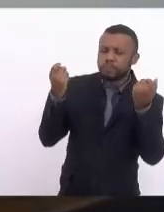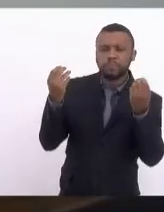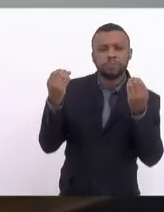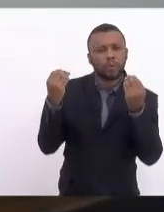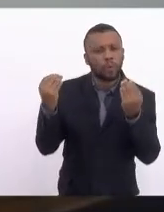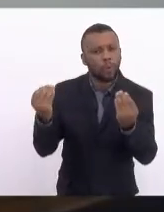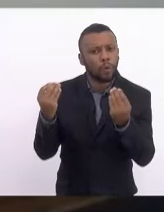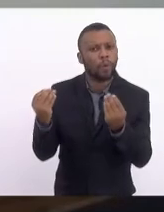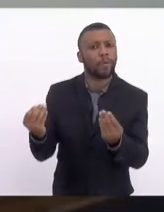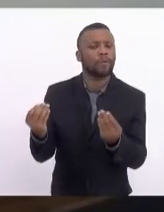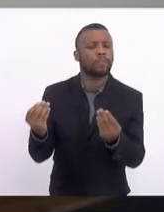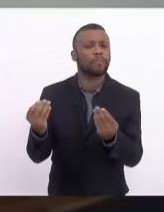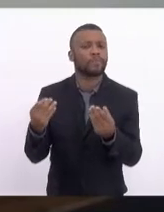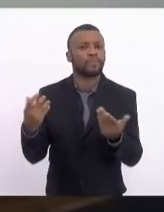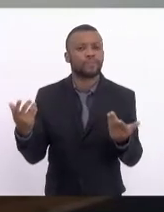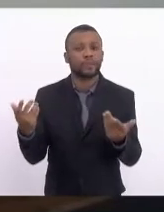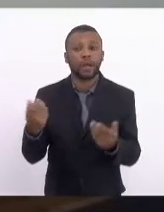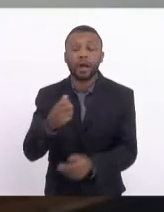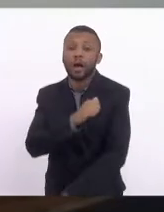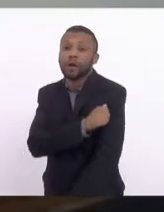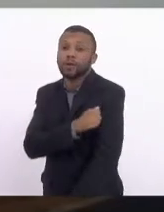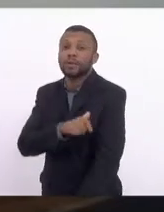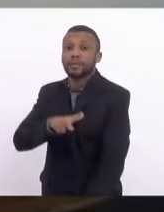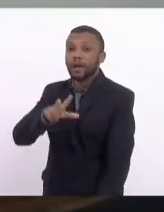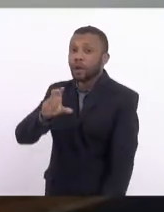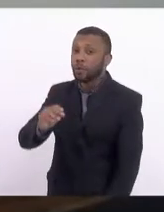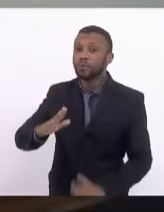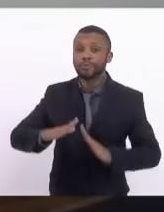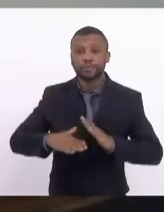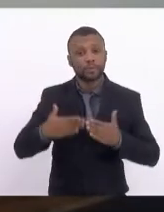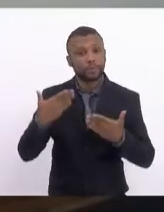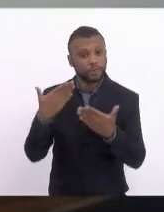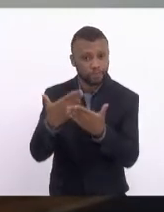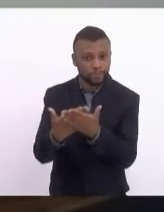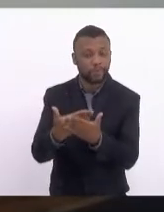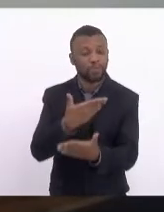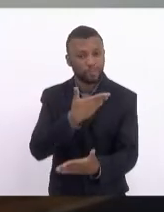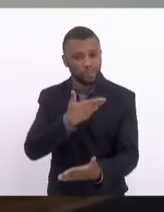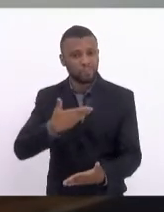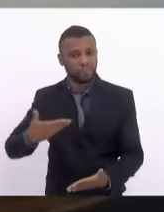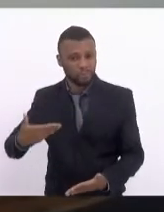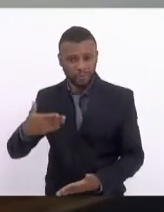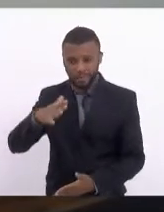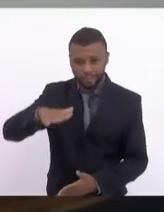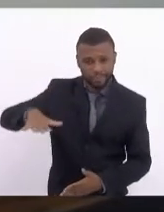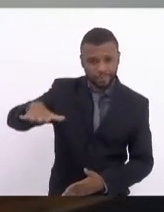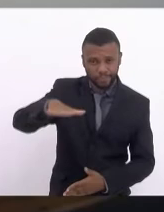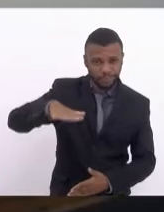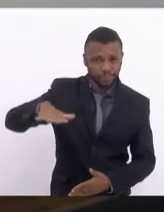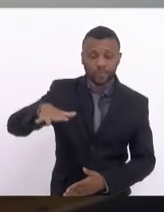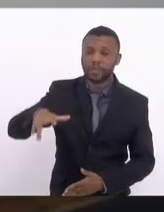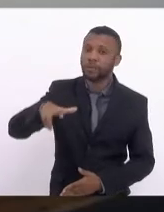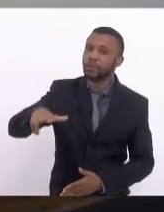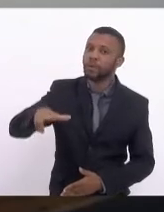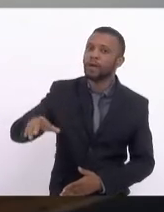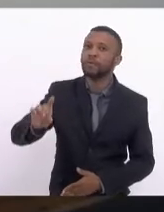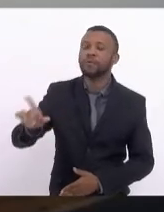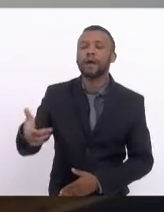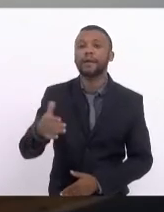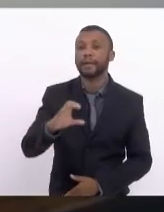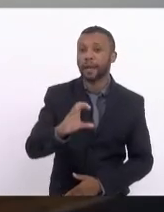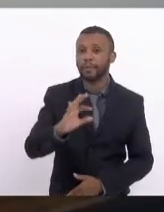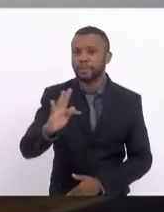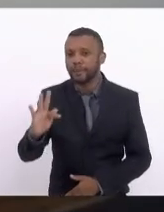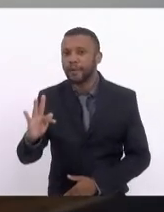deputada Lucinha, aos estudantes da rede pública estadual naquela região, não apenas em Cabo Frio, mas em